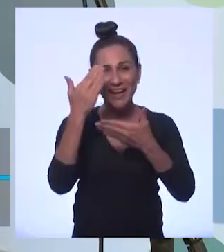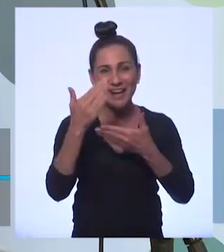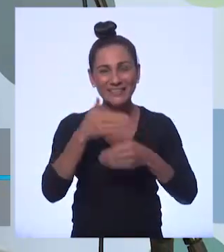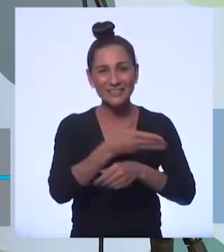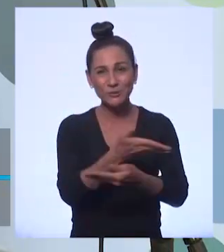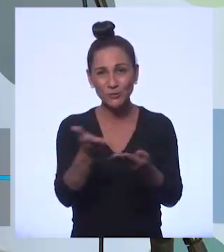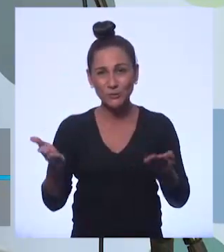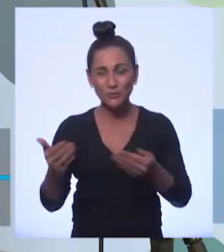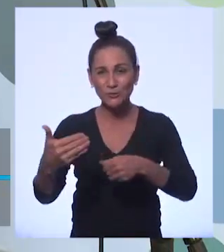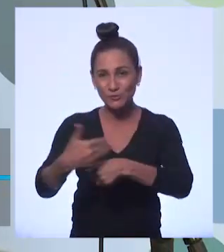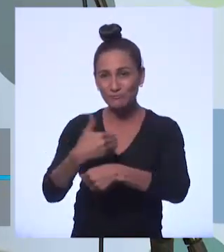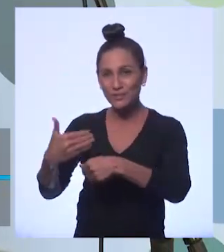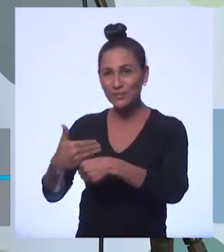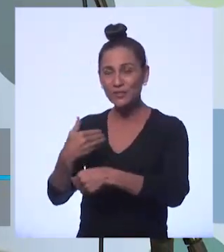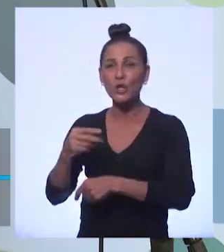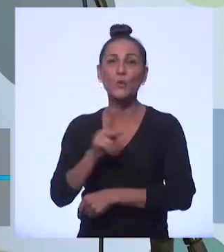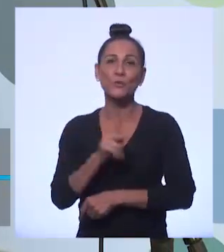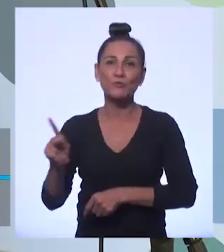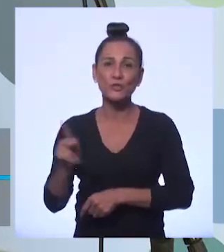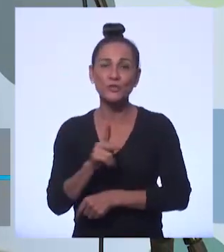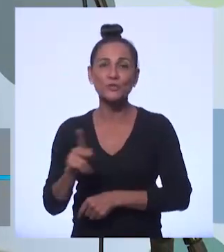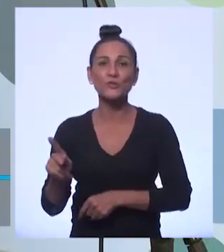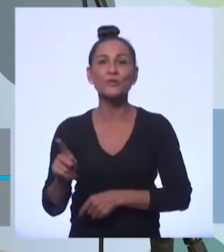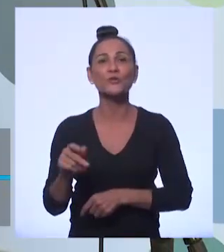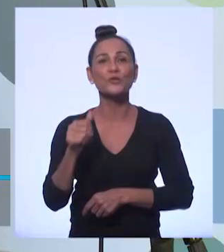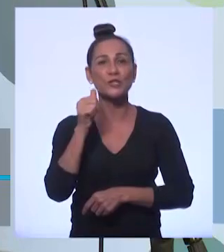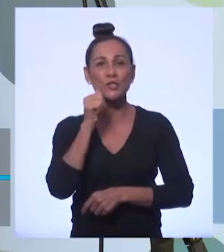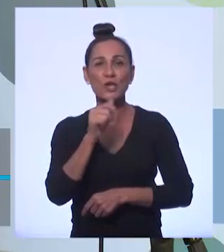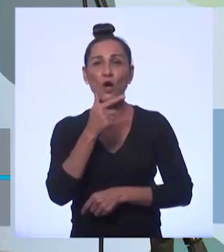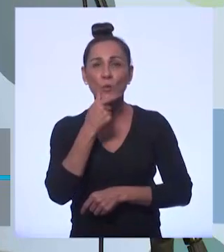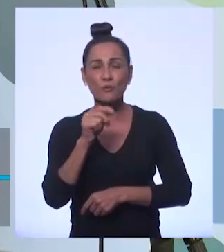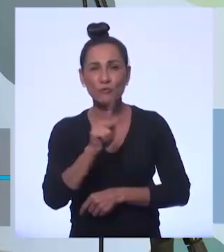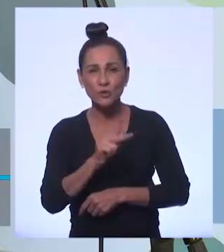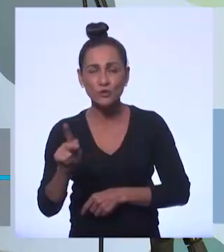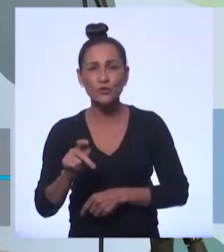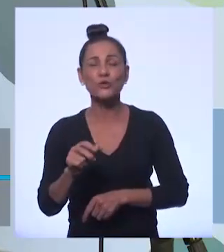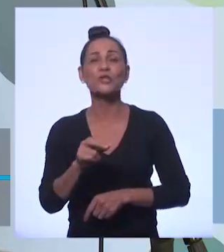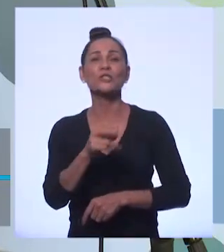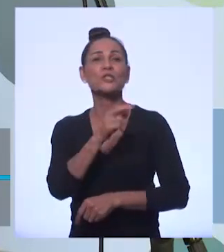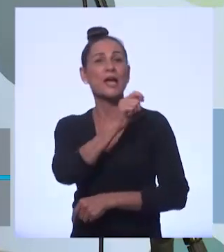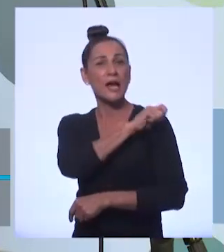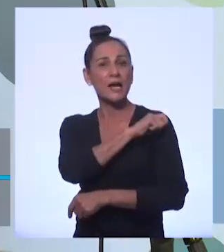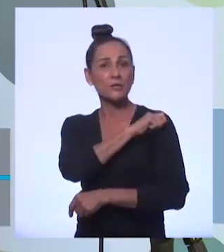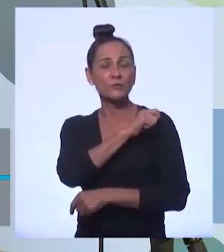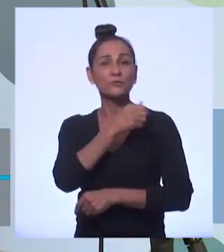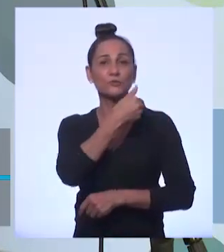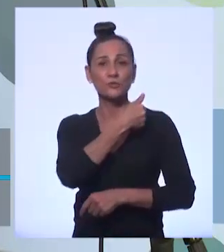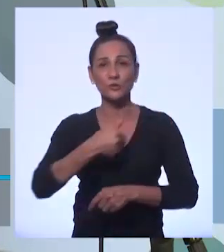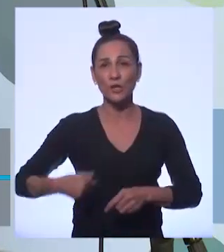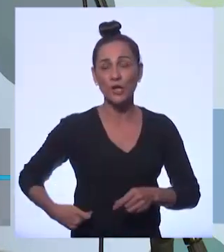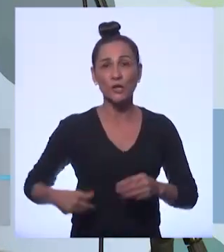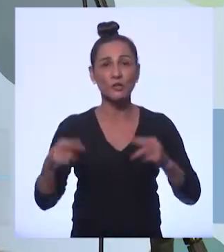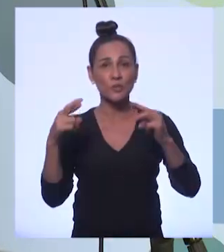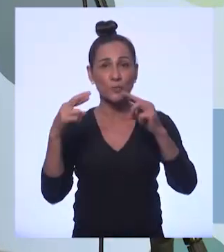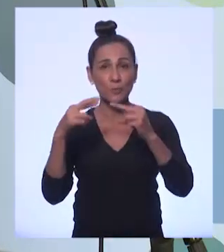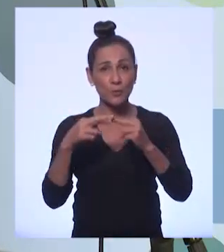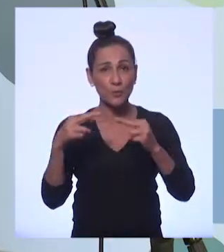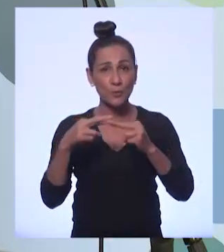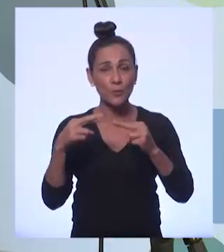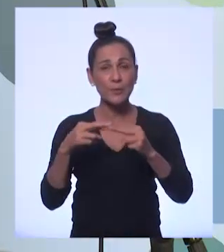estão assistindo, os professores, professoras, estudantes da rede pública. E a ideia dessa aula é um